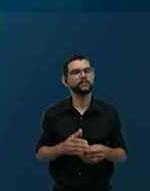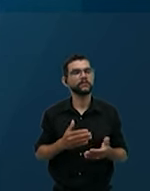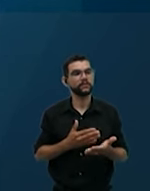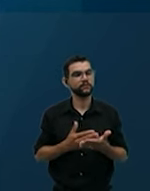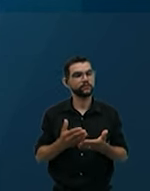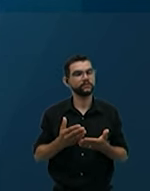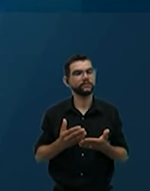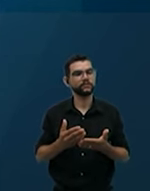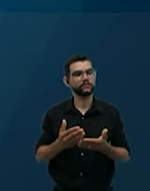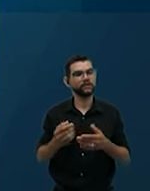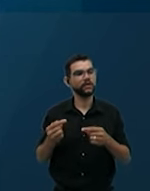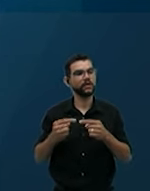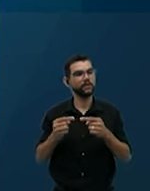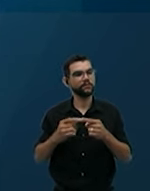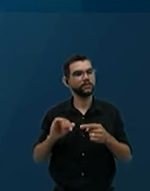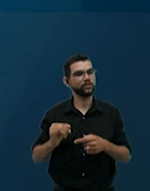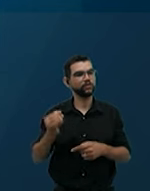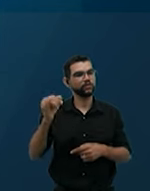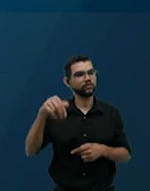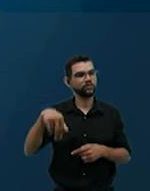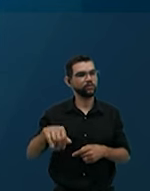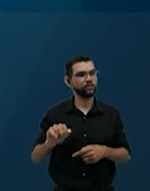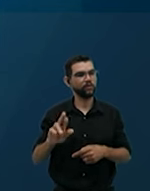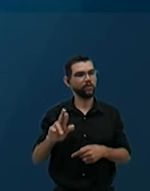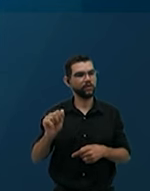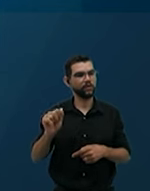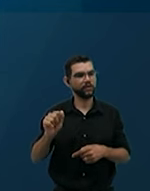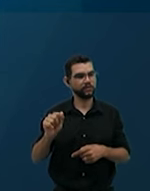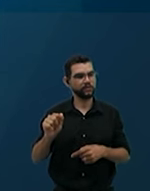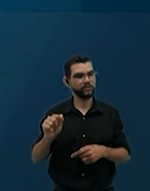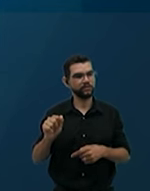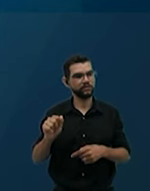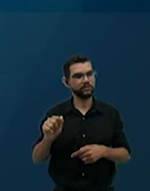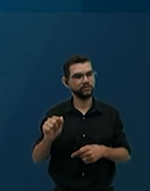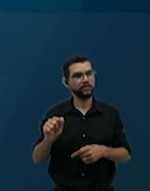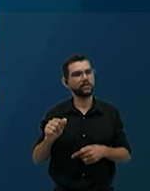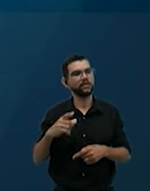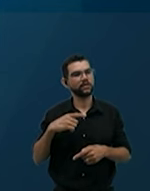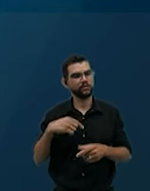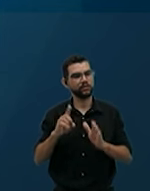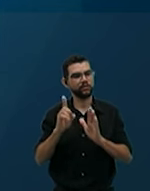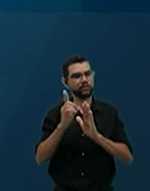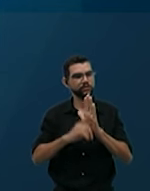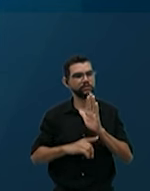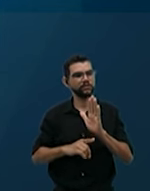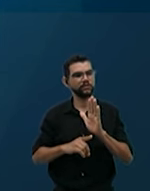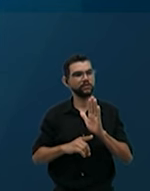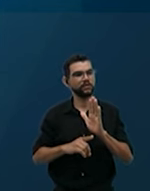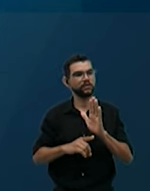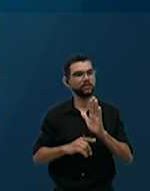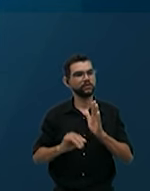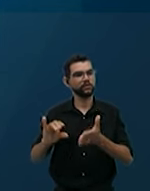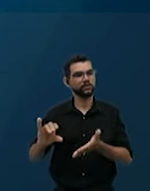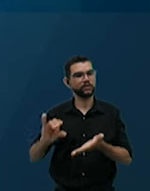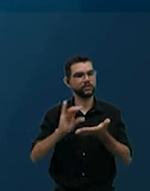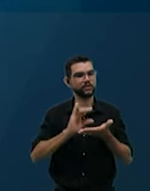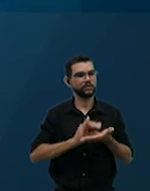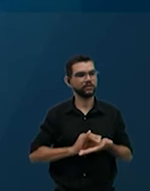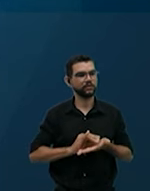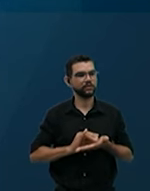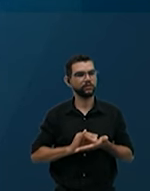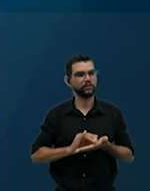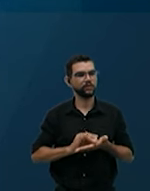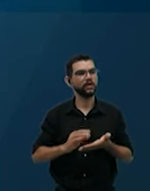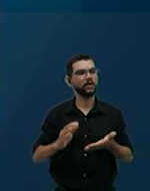nos casos em que reconhecido judicialmente o direito à indenização por danos morais a anistiados políticos ou